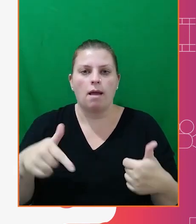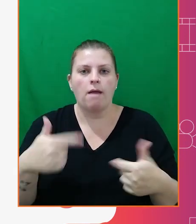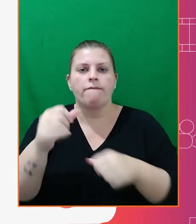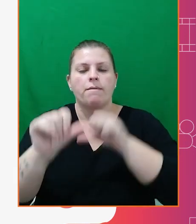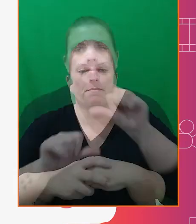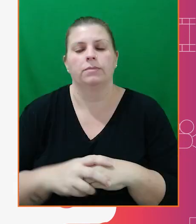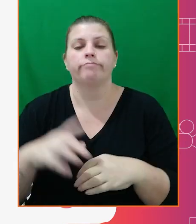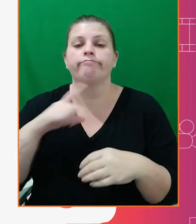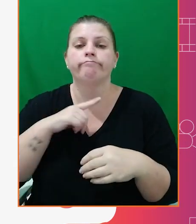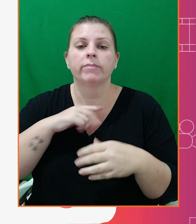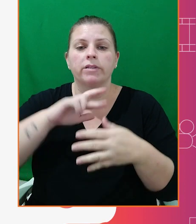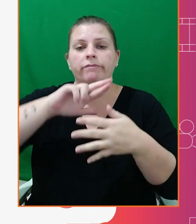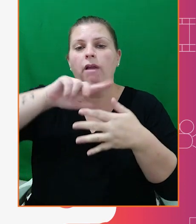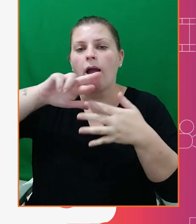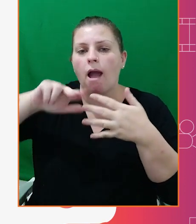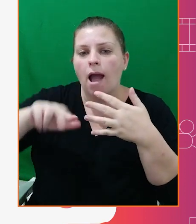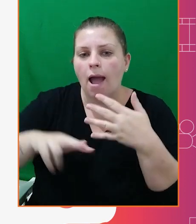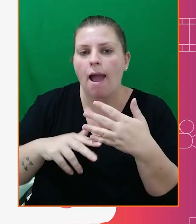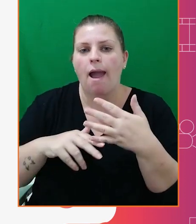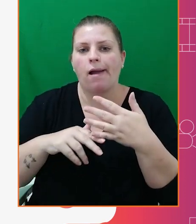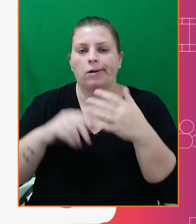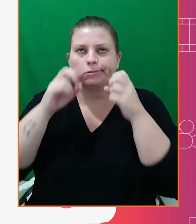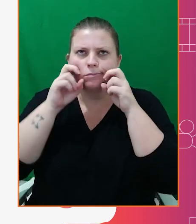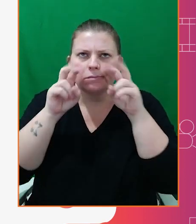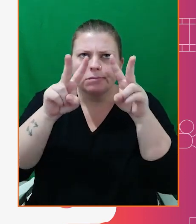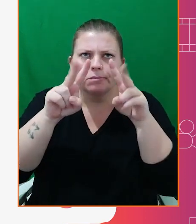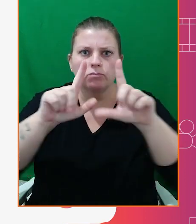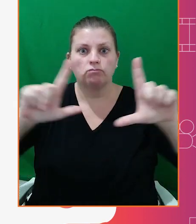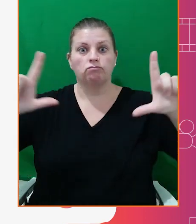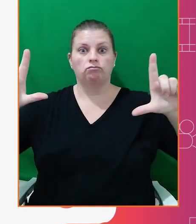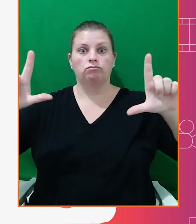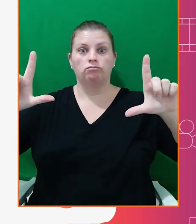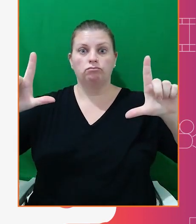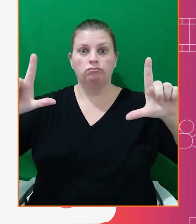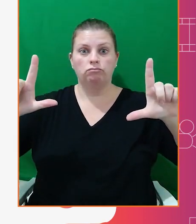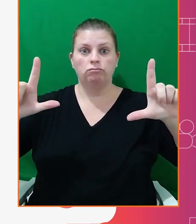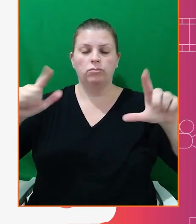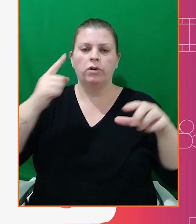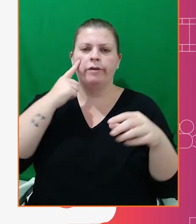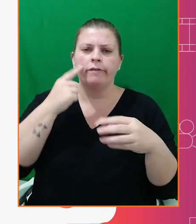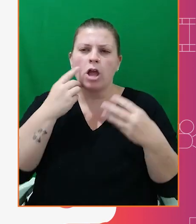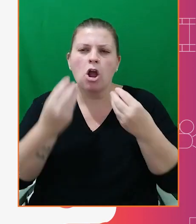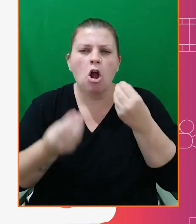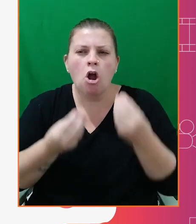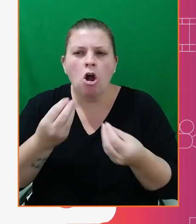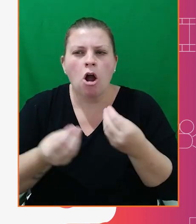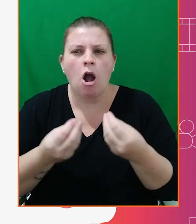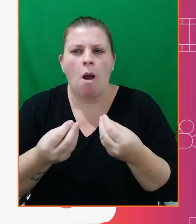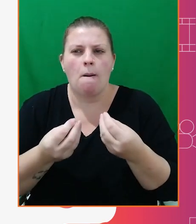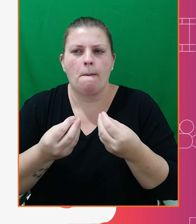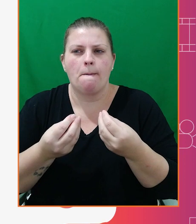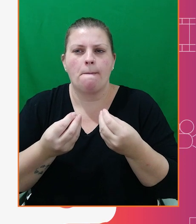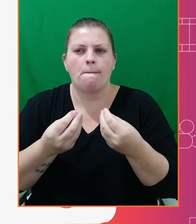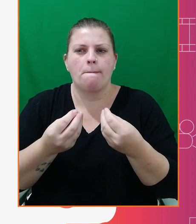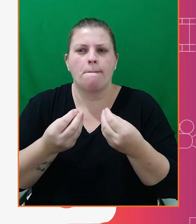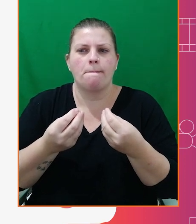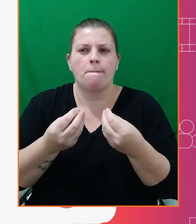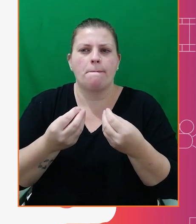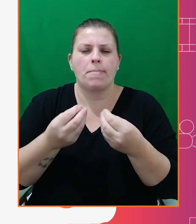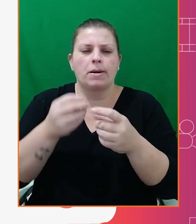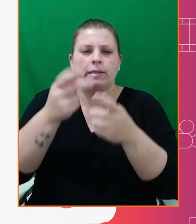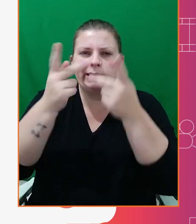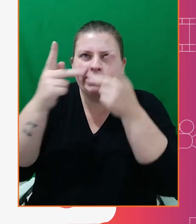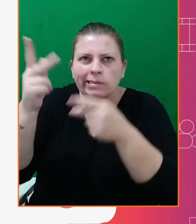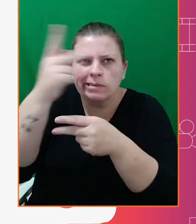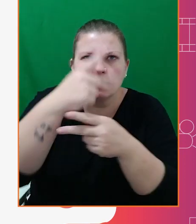ser construída por meio de diversos elementos na imagem, como, por exemplo, o peso de diversas figuras de